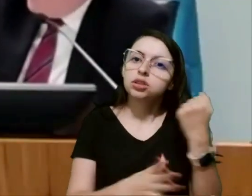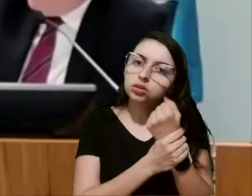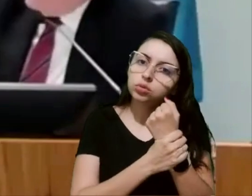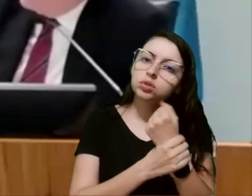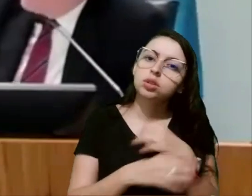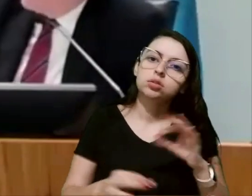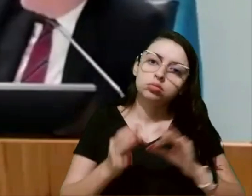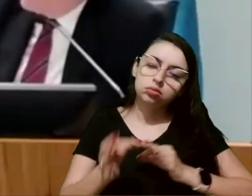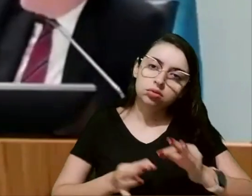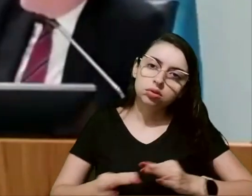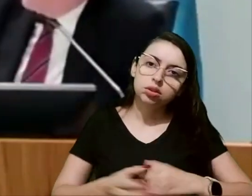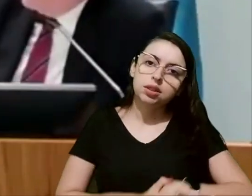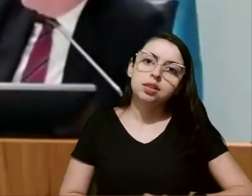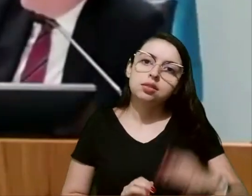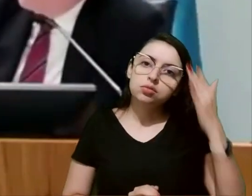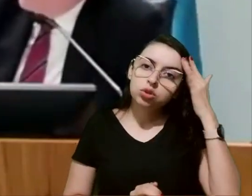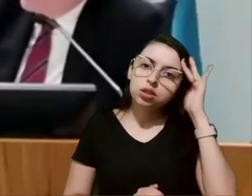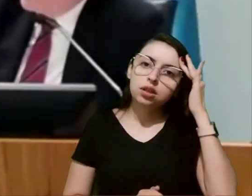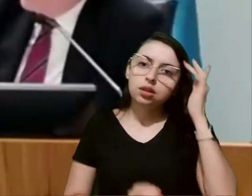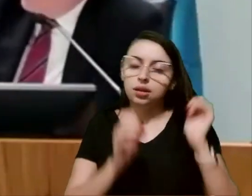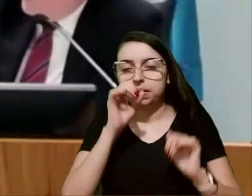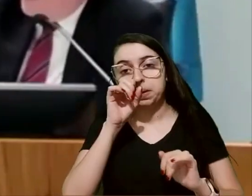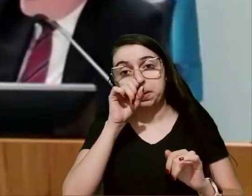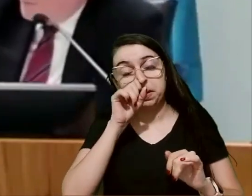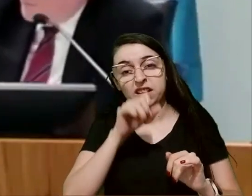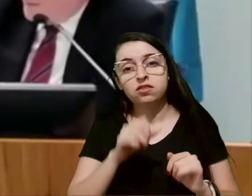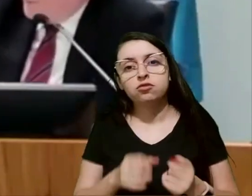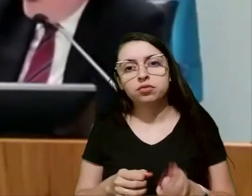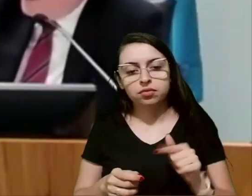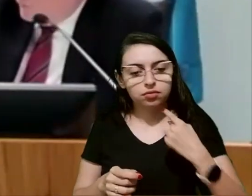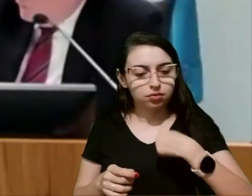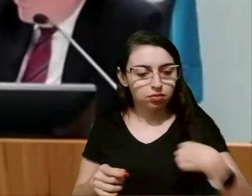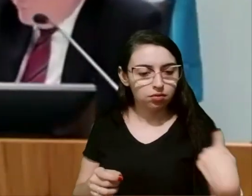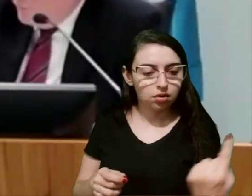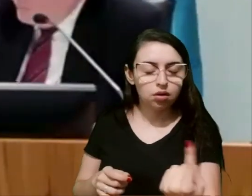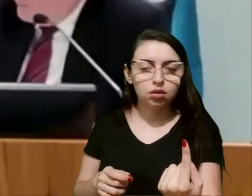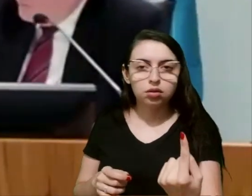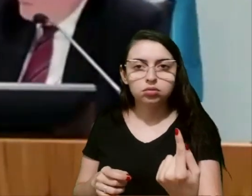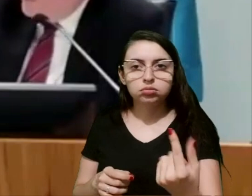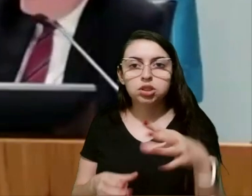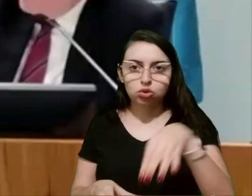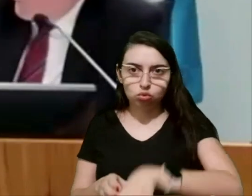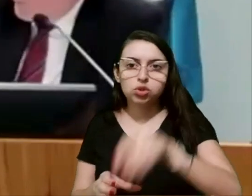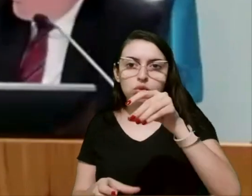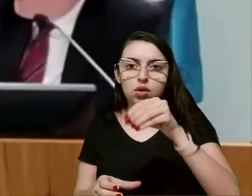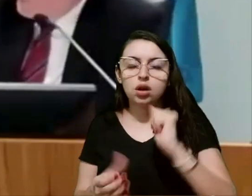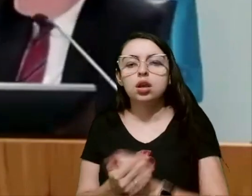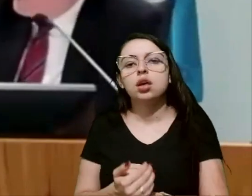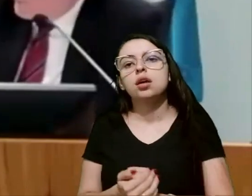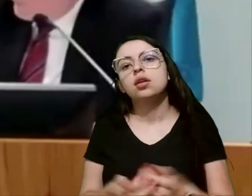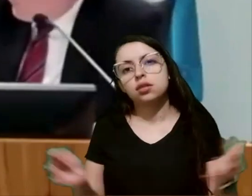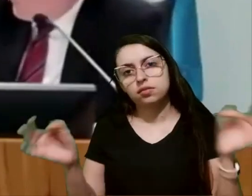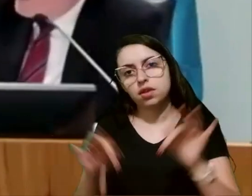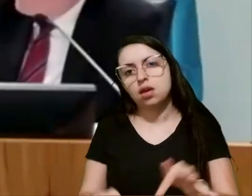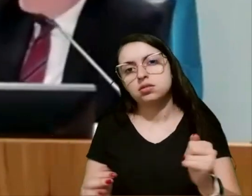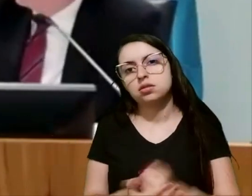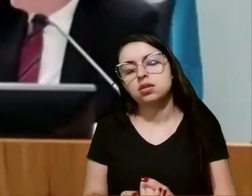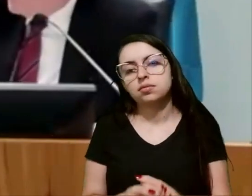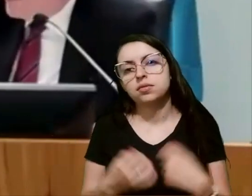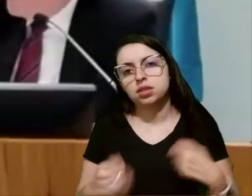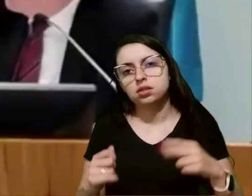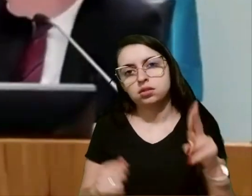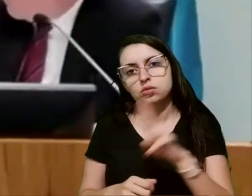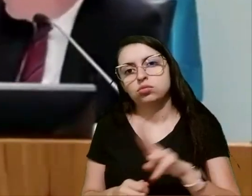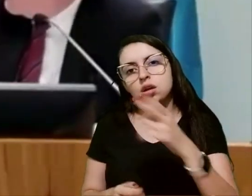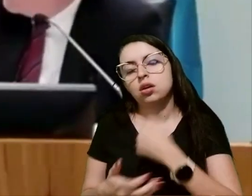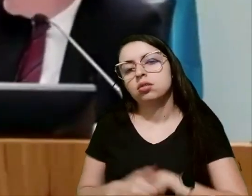disso está a segurança jurídica, a segurança de saber, de se saber que vai ter uma decisão, a decisão vai ser cumprida. Agora,